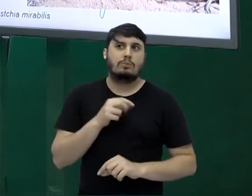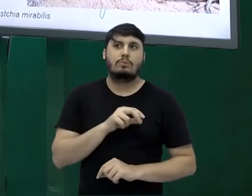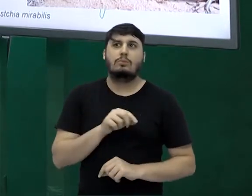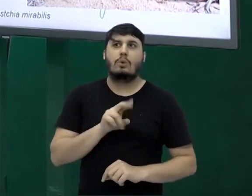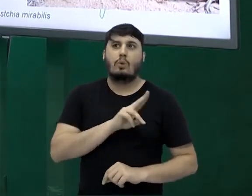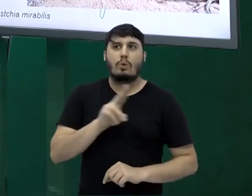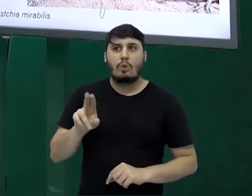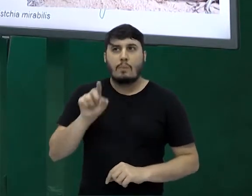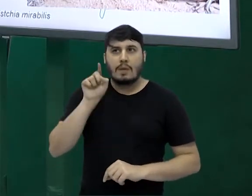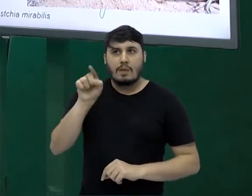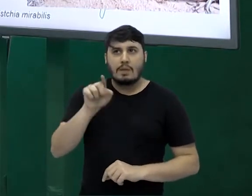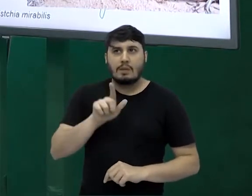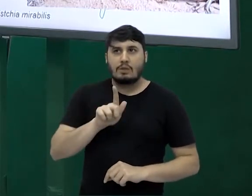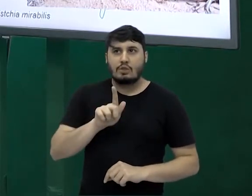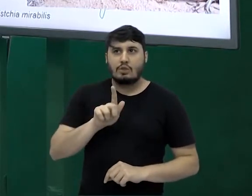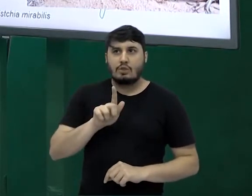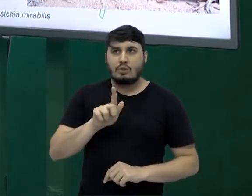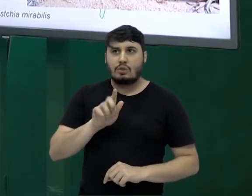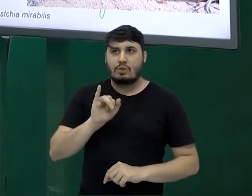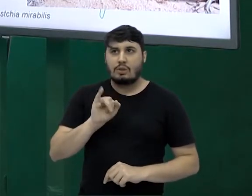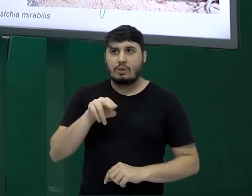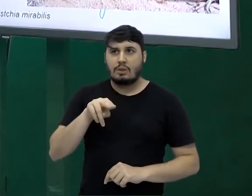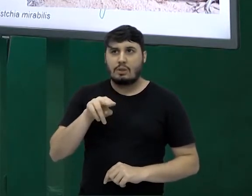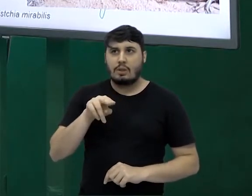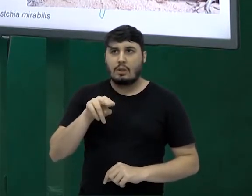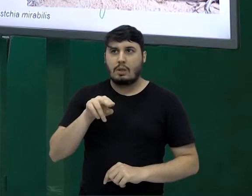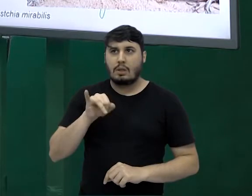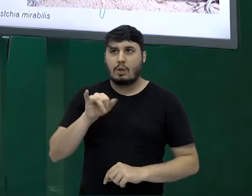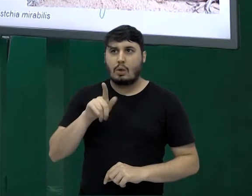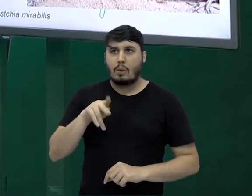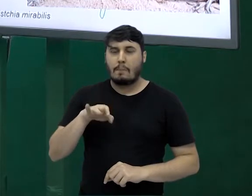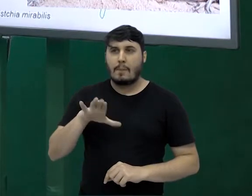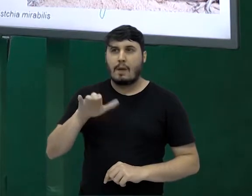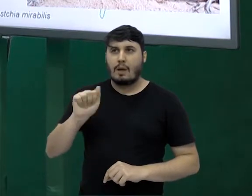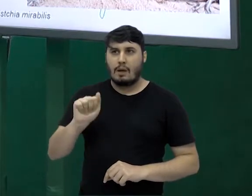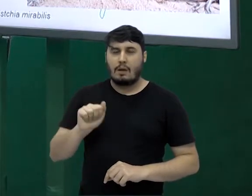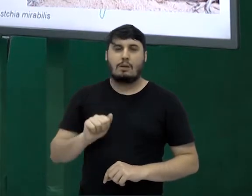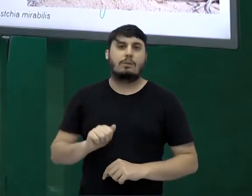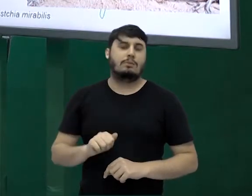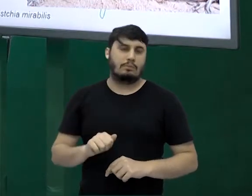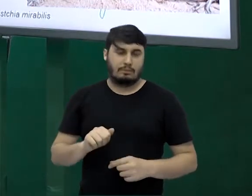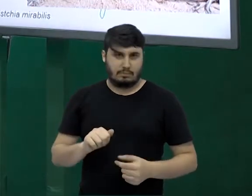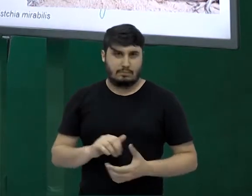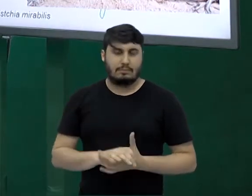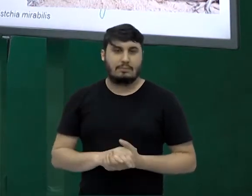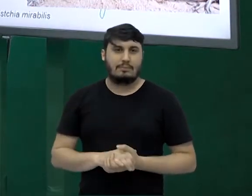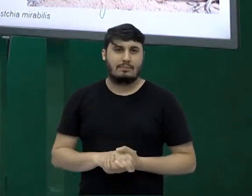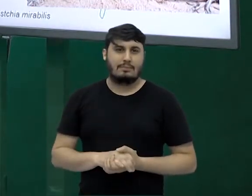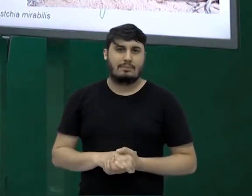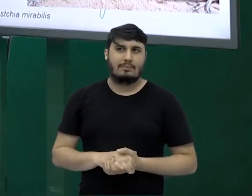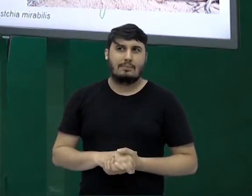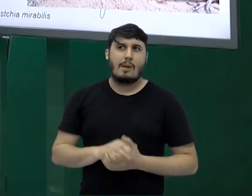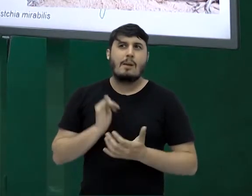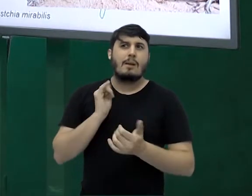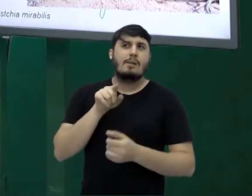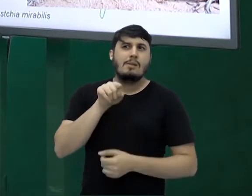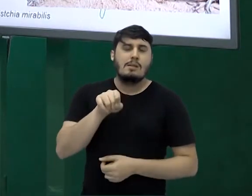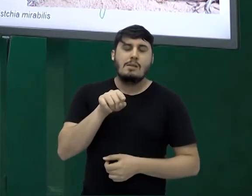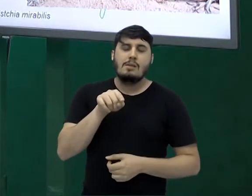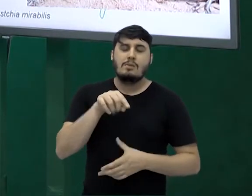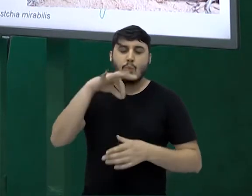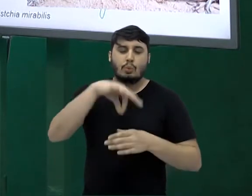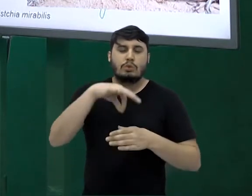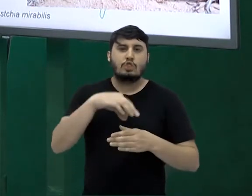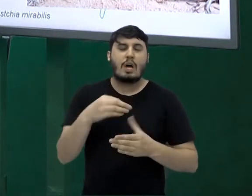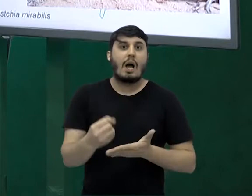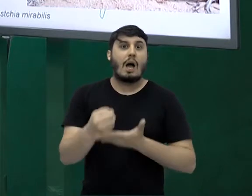um gênero e uma espécie, tá? Que é a ginkgo biloba, que o pessoal faz muito remédio para memória, acho